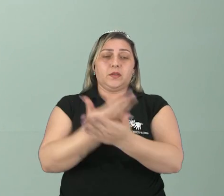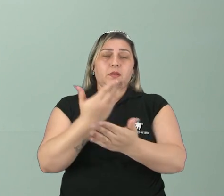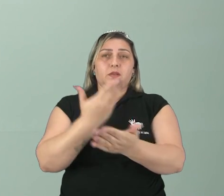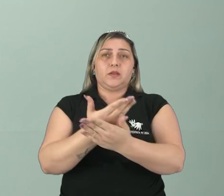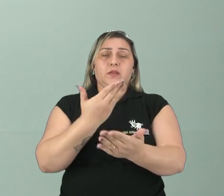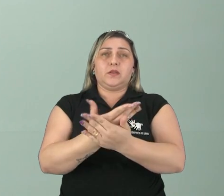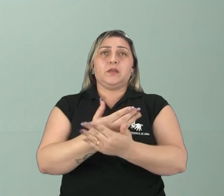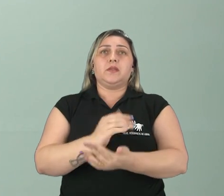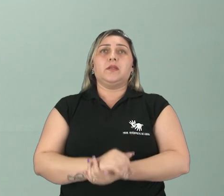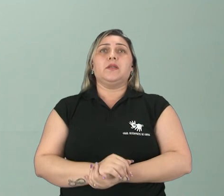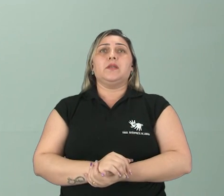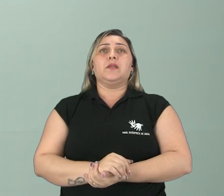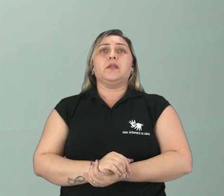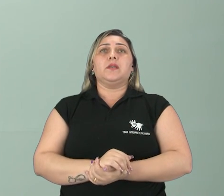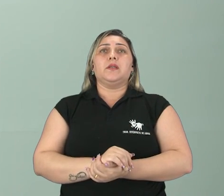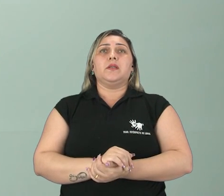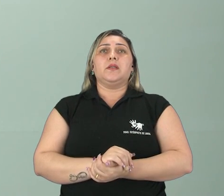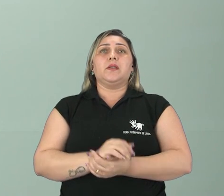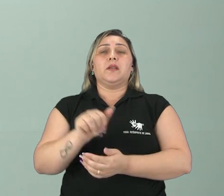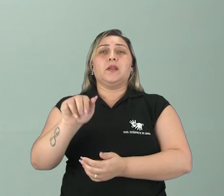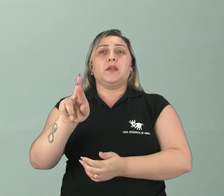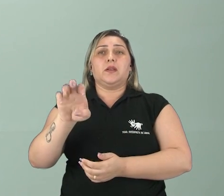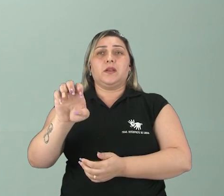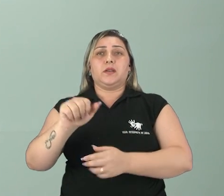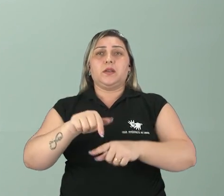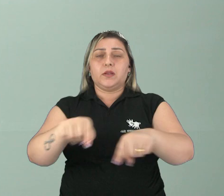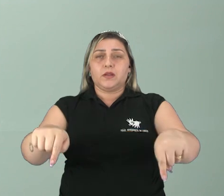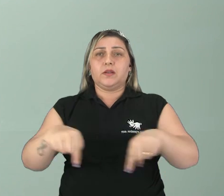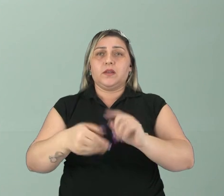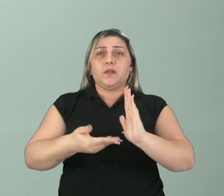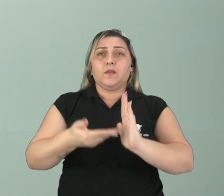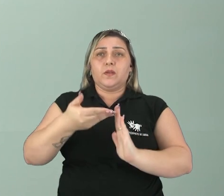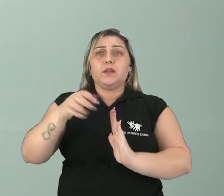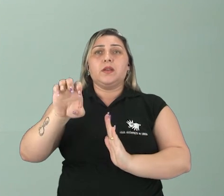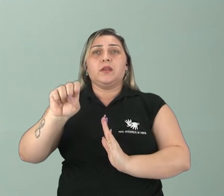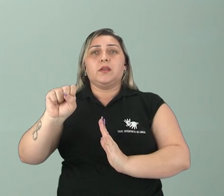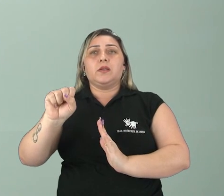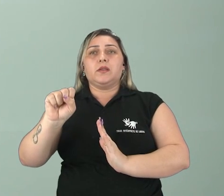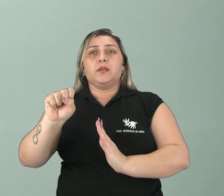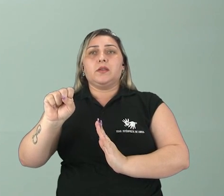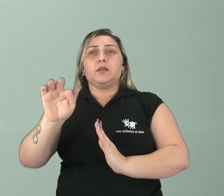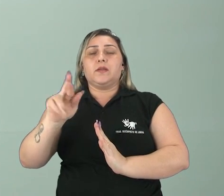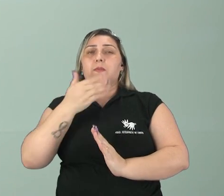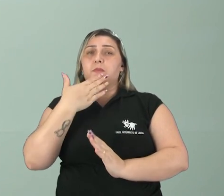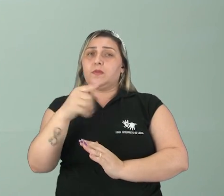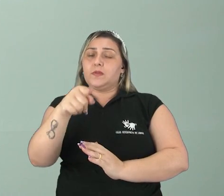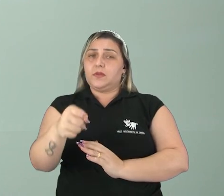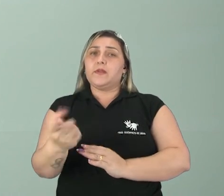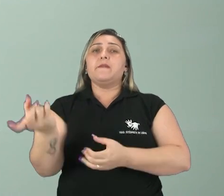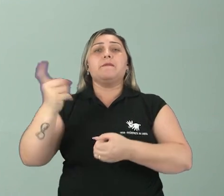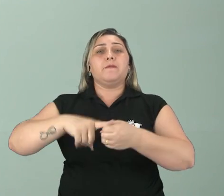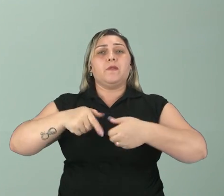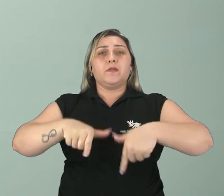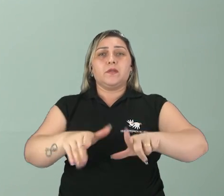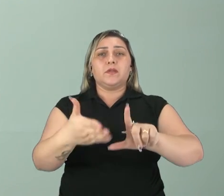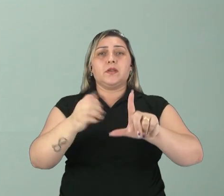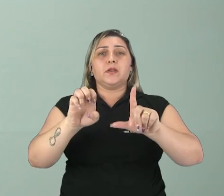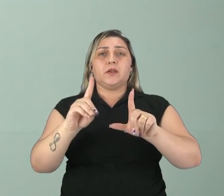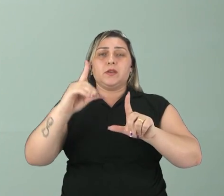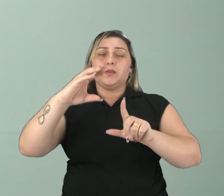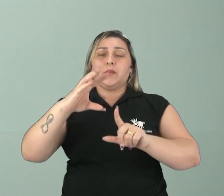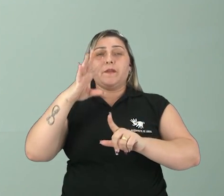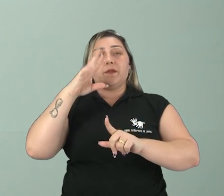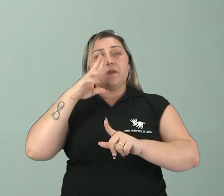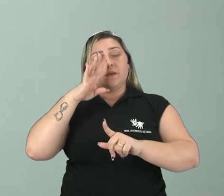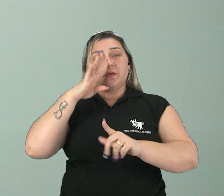aula foi estudos de área e volume da esfera. Eu vou pedir a vocês que recorram à plataforma Eduque, revejam